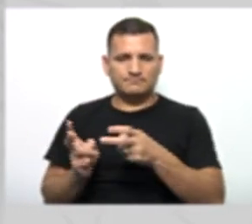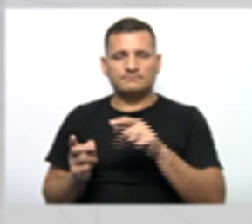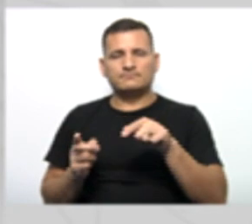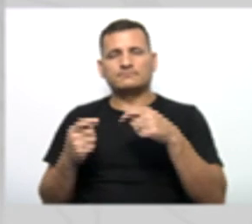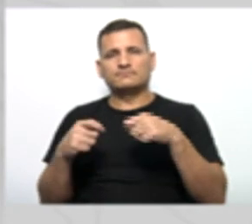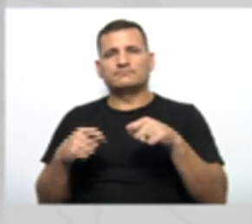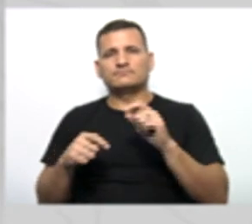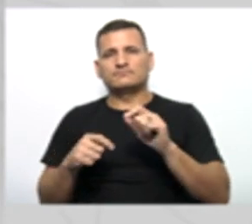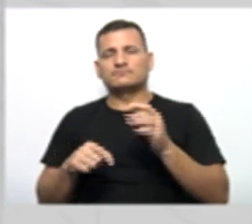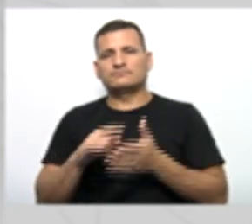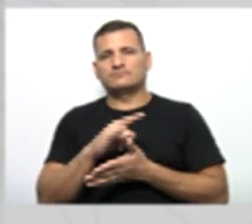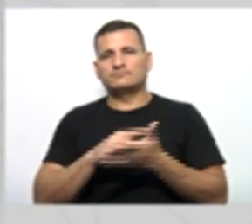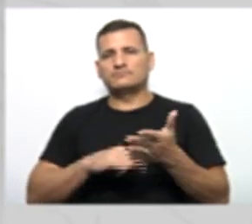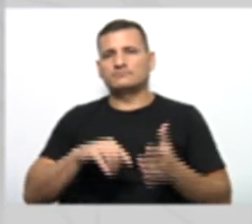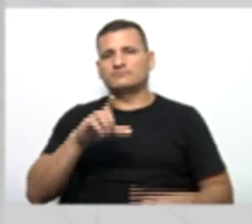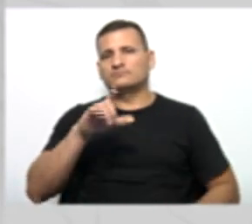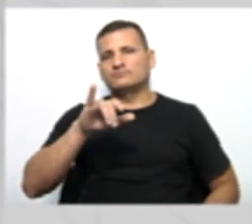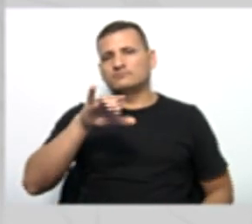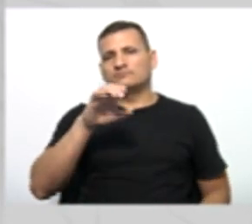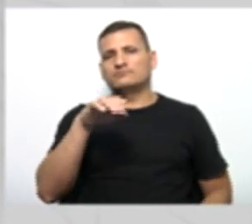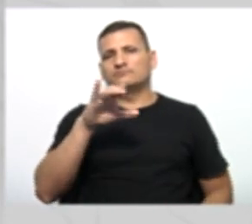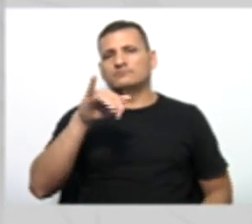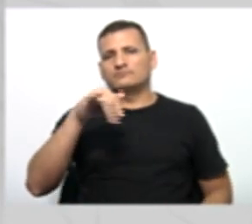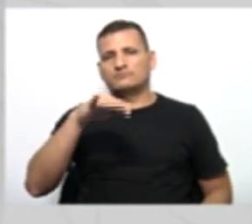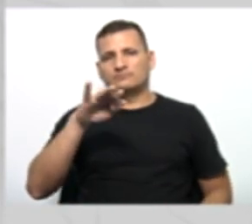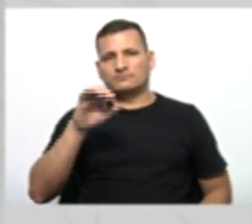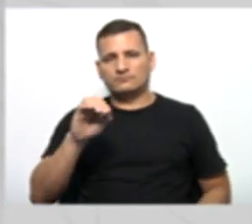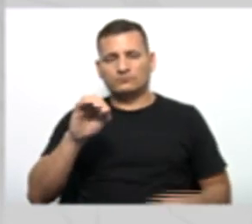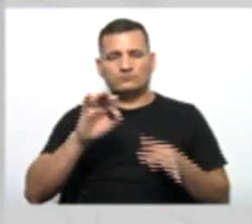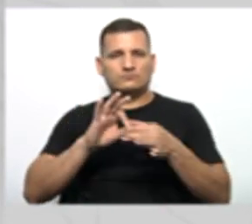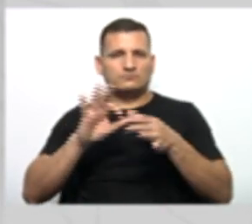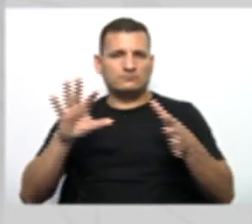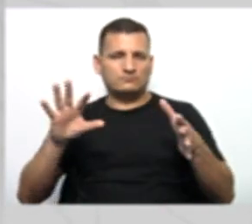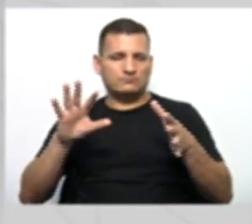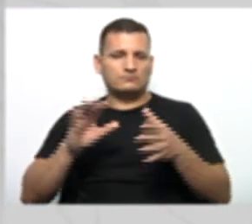um licenciamento ambiental para que se possa ser desenvolvido.